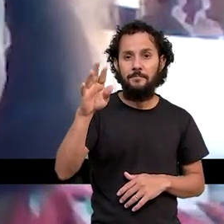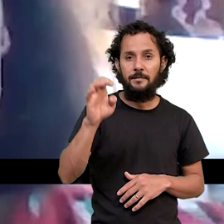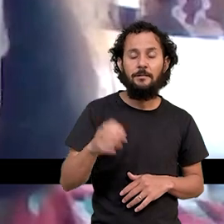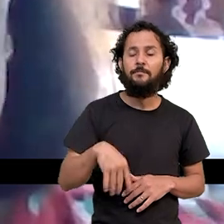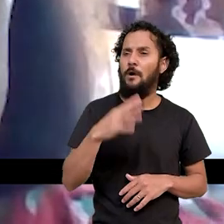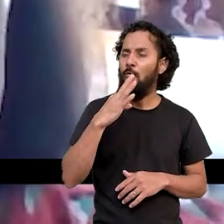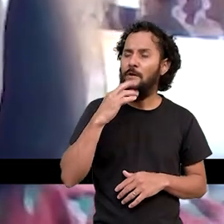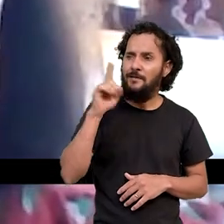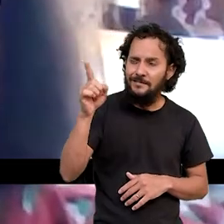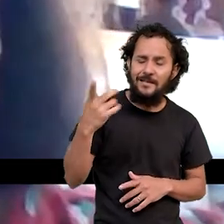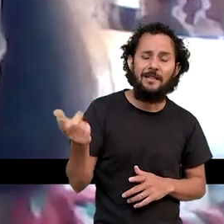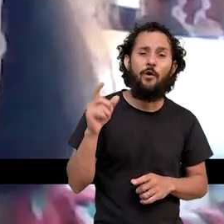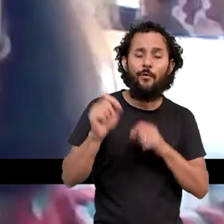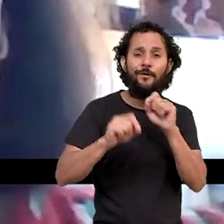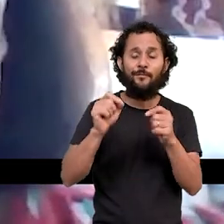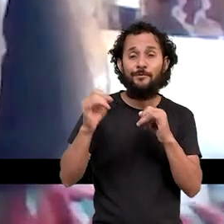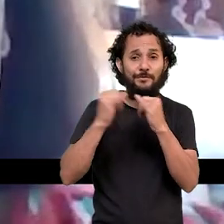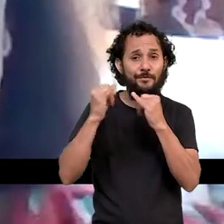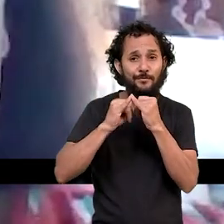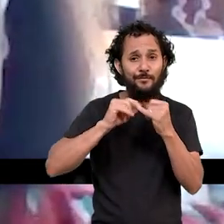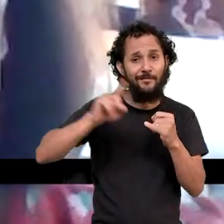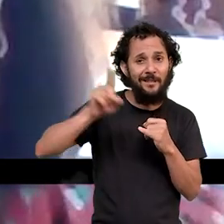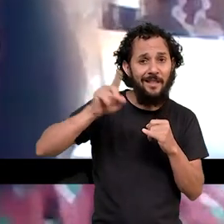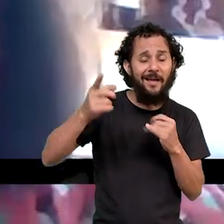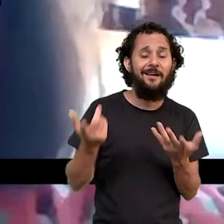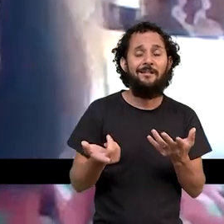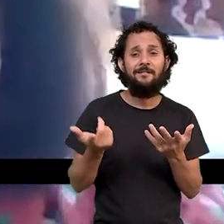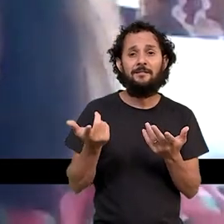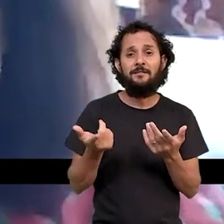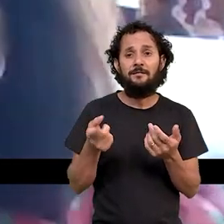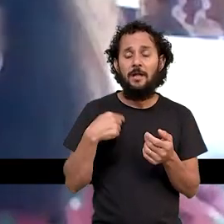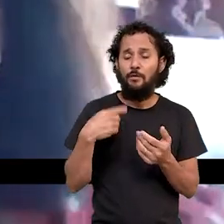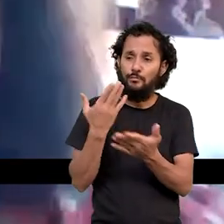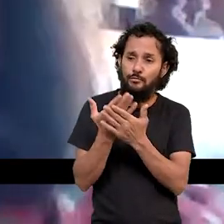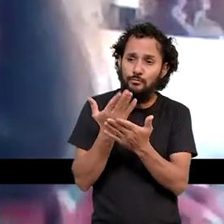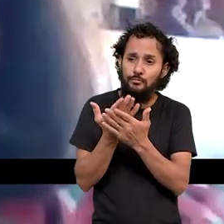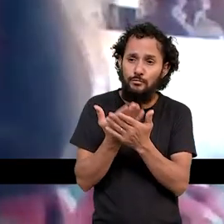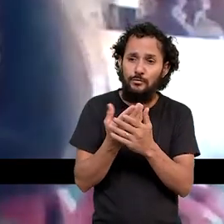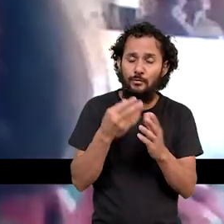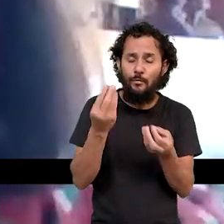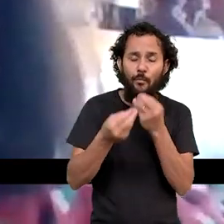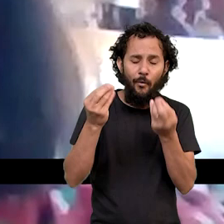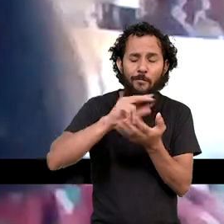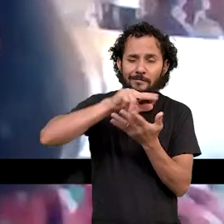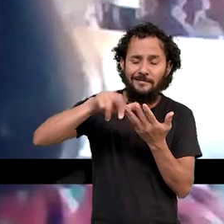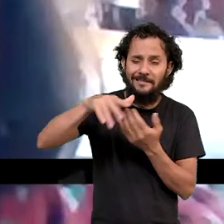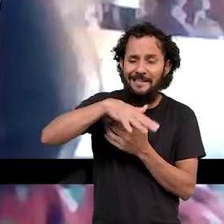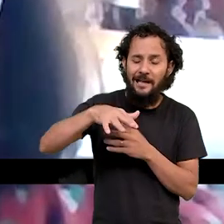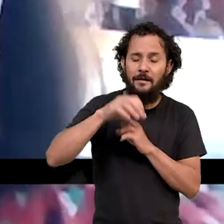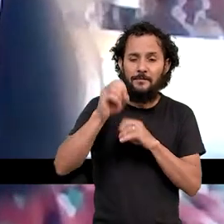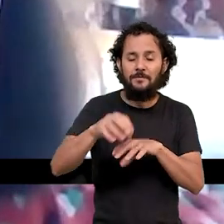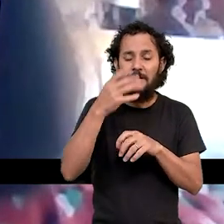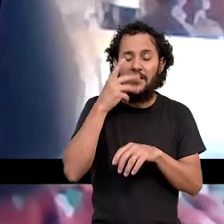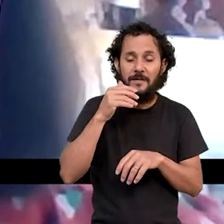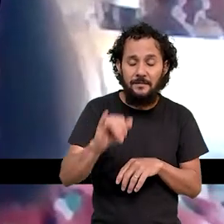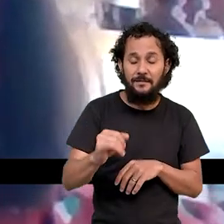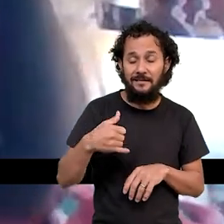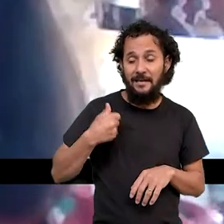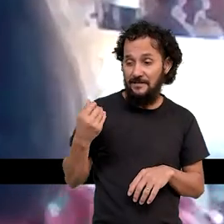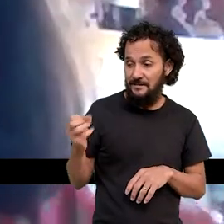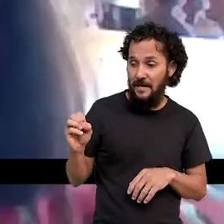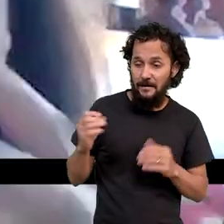o Instituto Lokzi, sabe? Nós estamos estudando aí as contribuições de M. Pickler para a educação da criança de 0 a